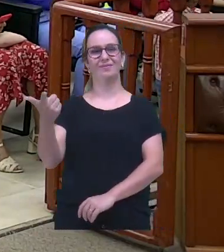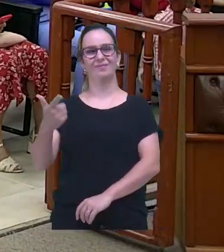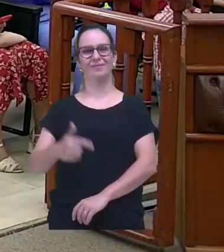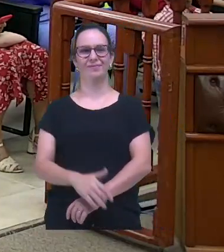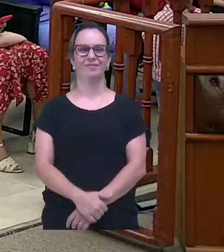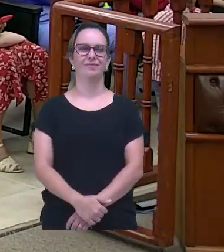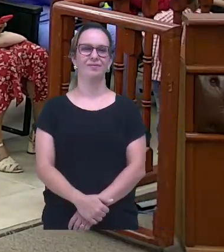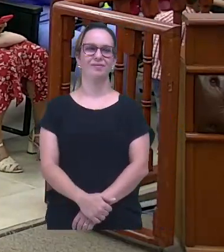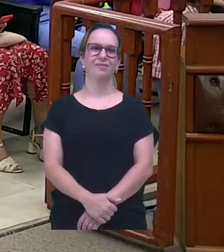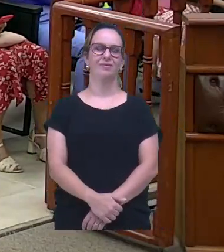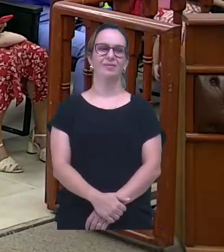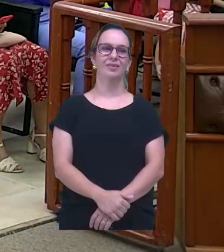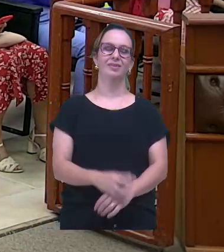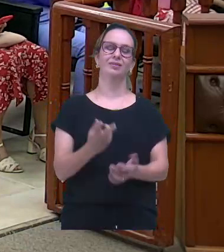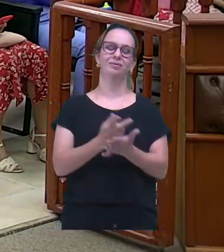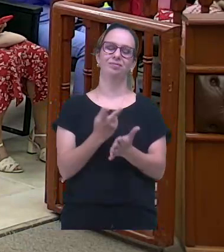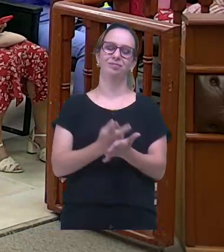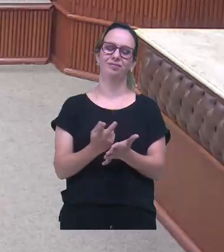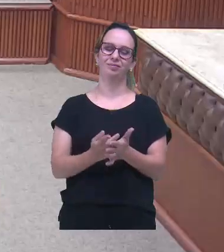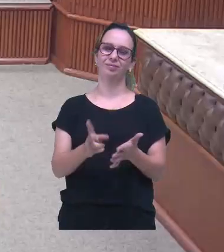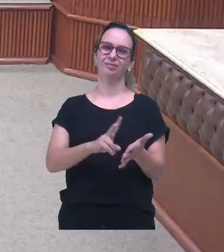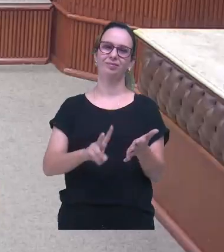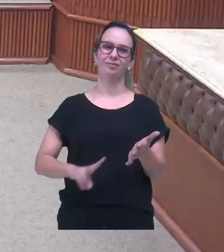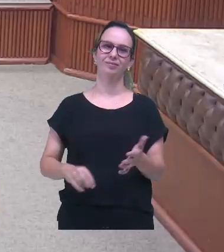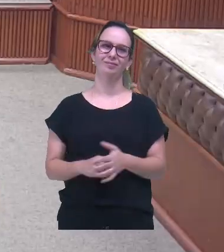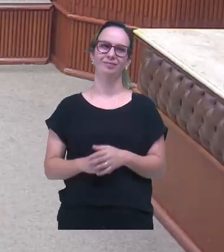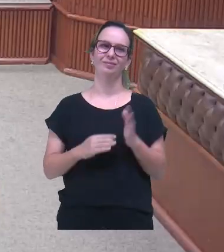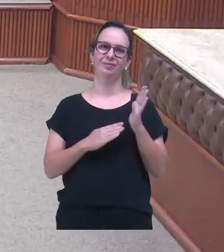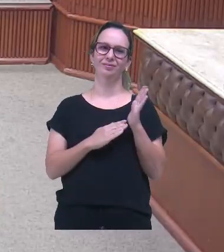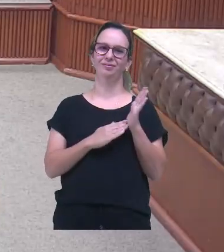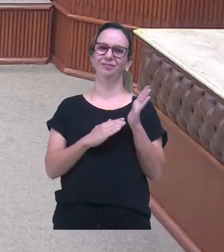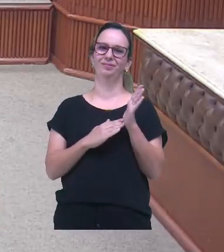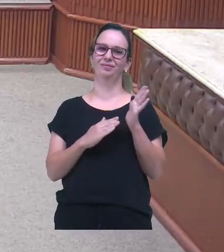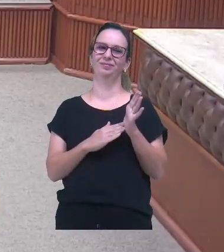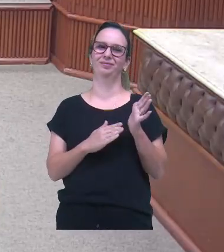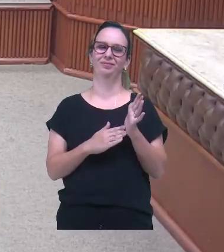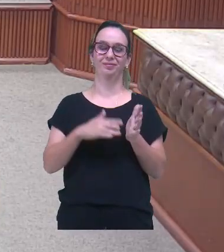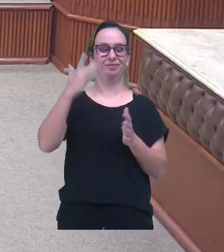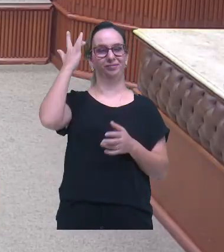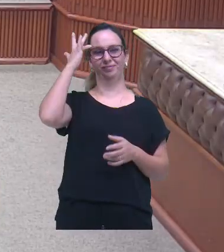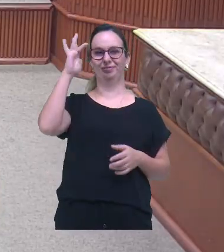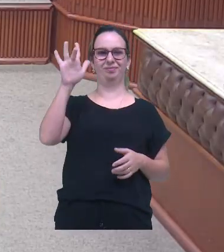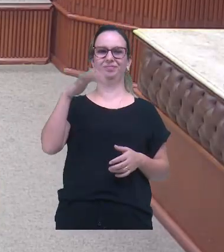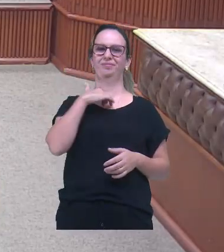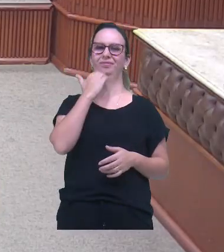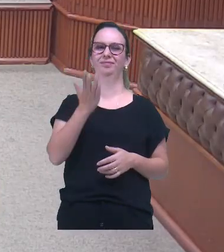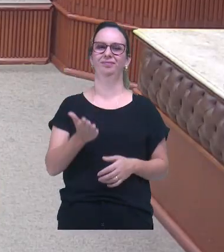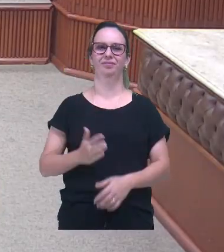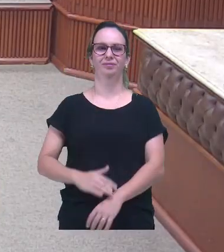É, falha do protocolo. Nós deixamos ela por último, vocês não sabiam disso, né? É.